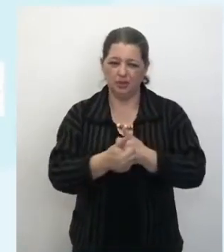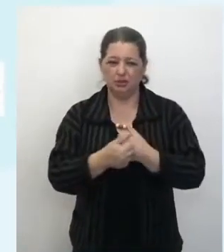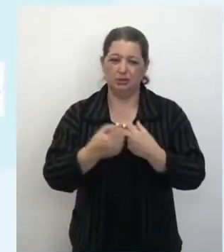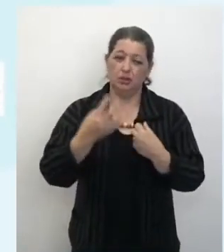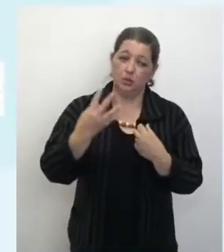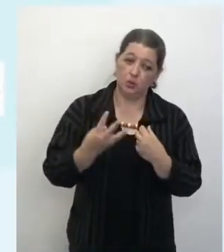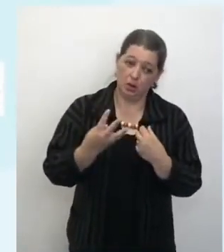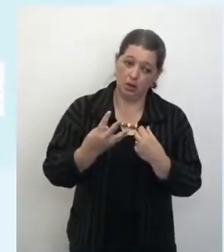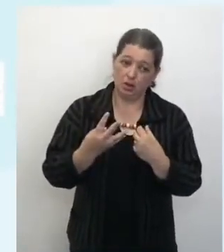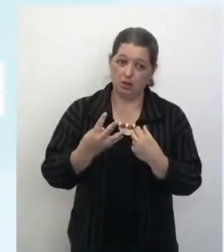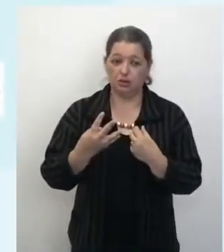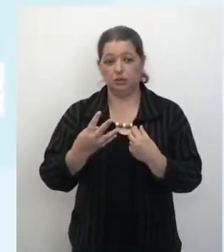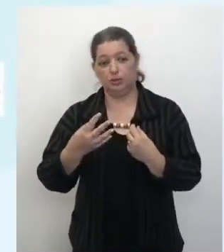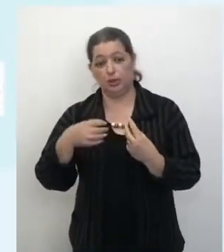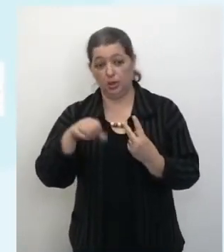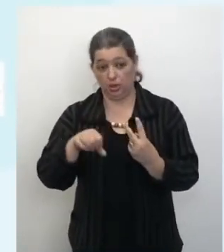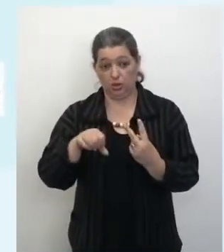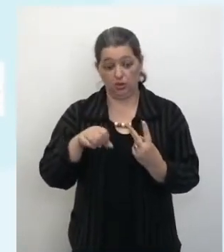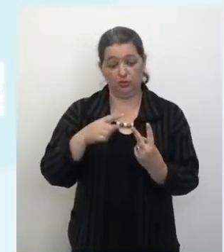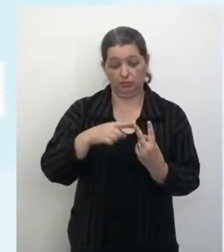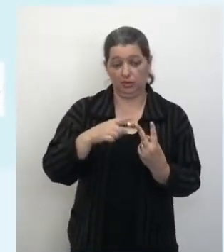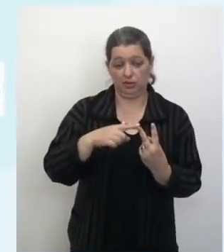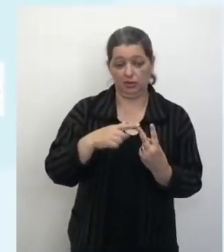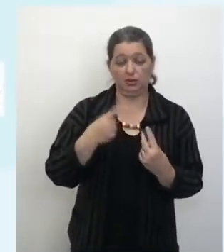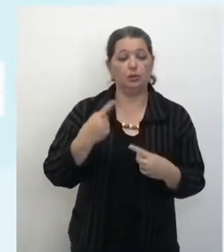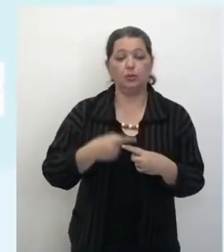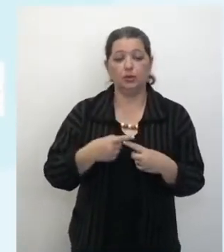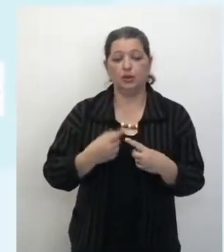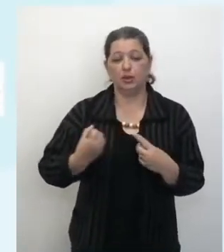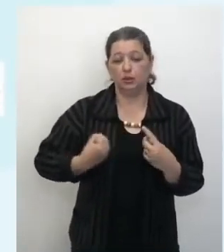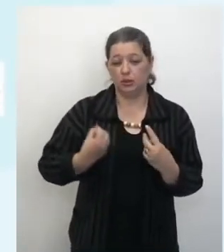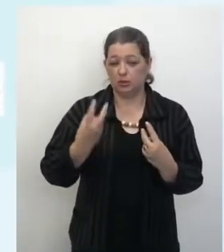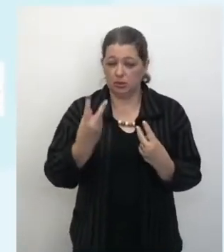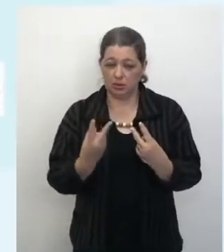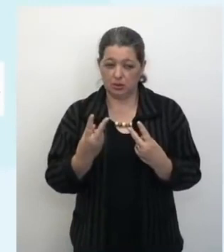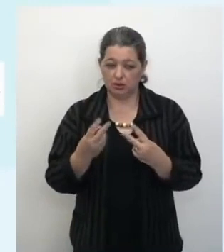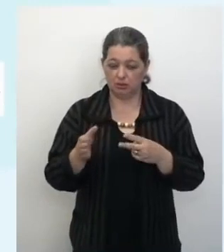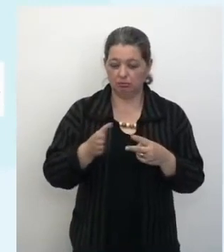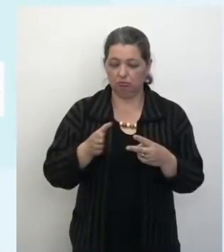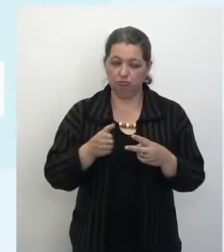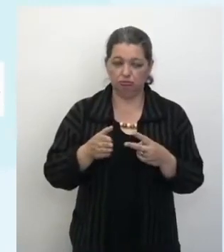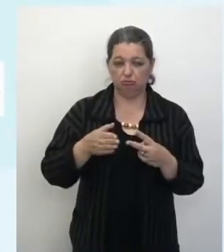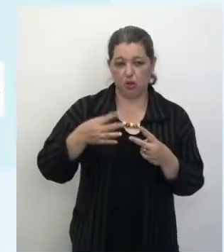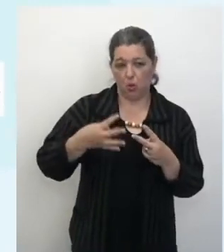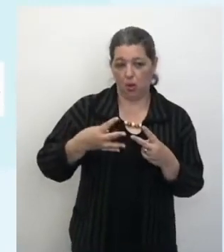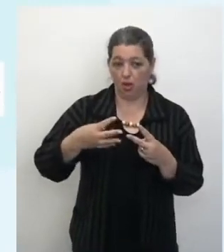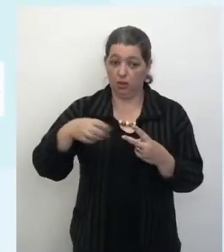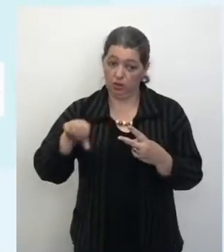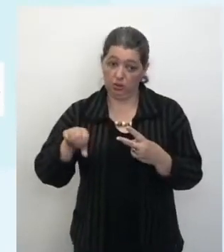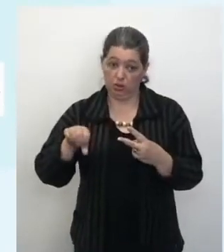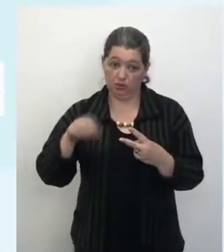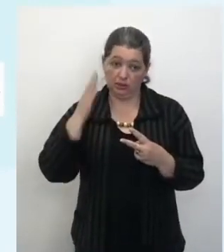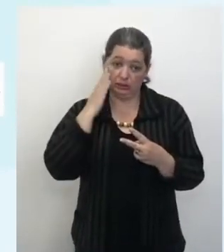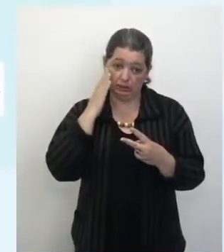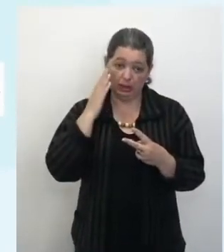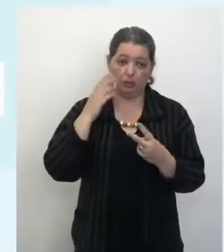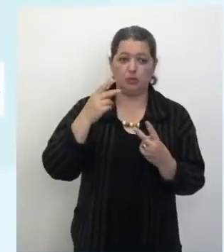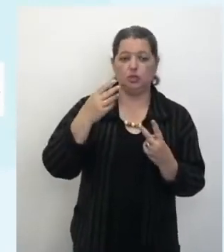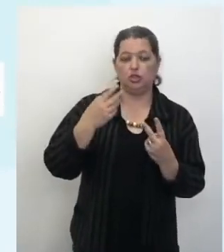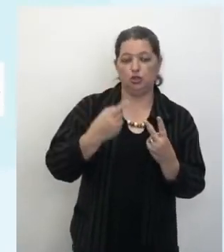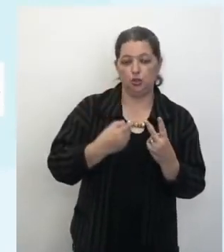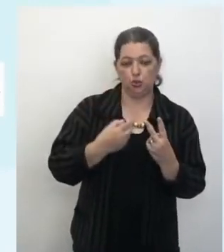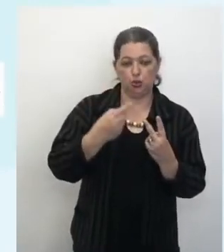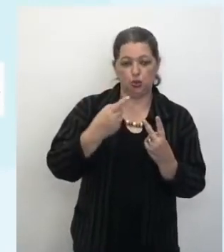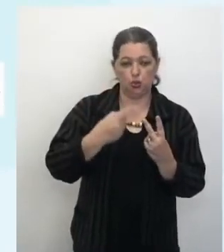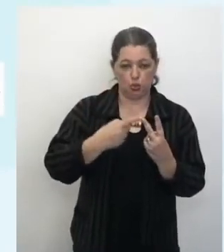4 e raiz quadrada de 9, porque o número 5 está entre 4 e 9. Raiz quadrada de 4, a gente sabe que vale 2. Raiz quadrada de